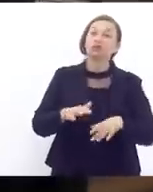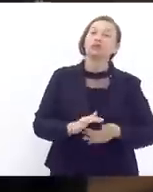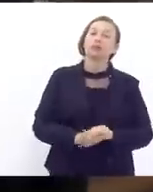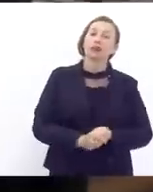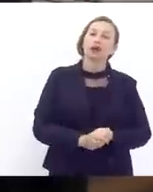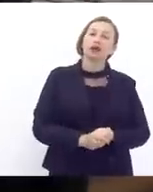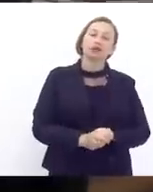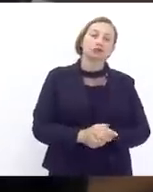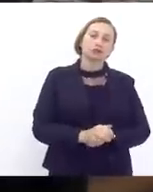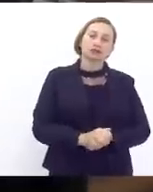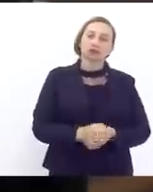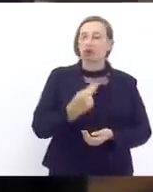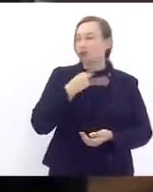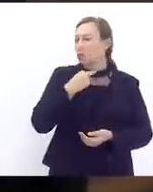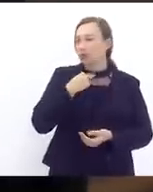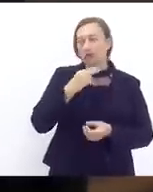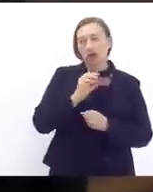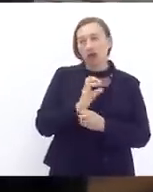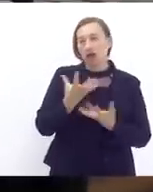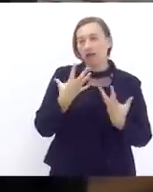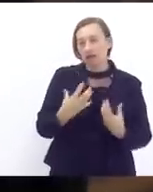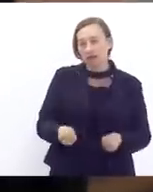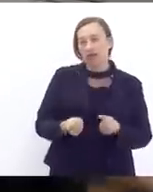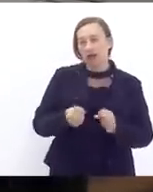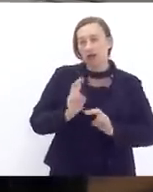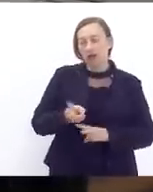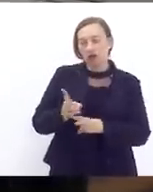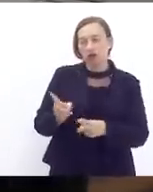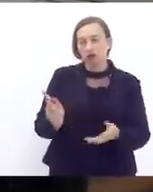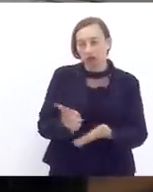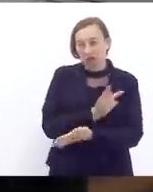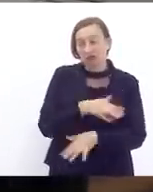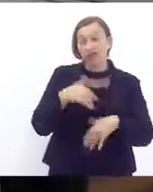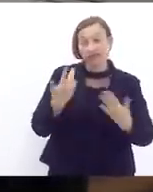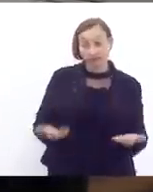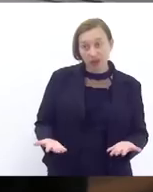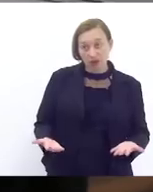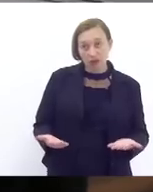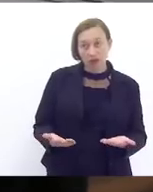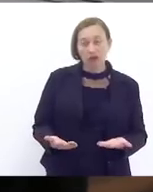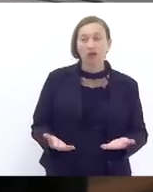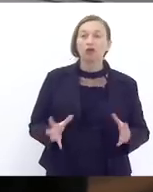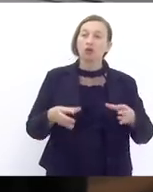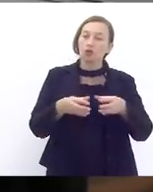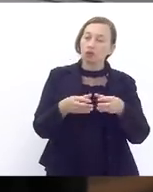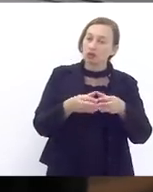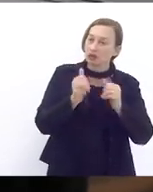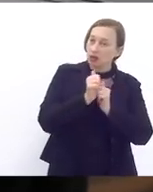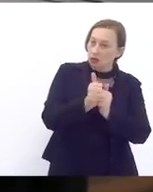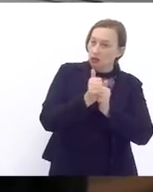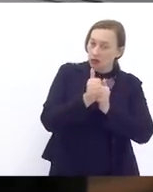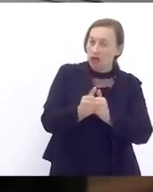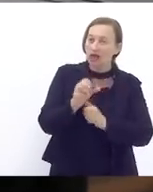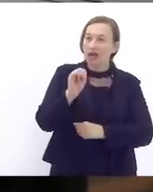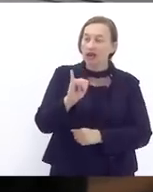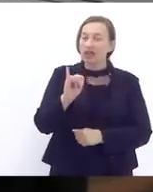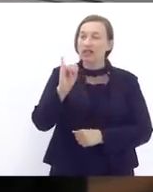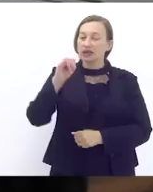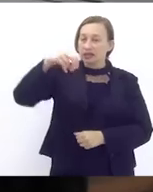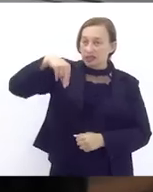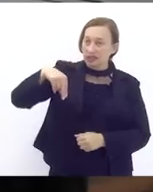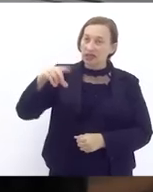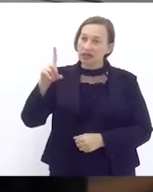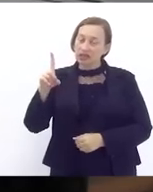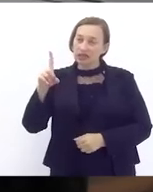a gente não pode admitir que isso continue correndo tá então seria uma comissão de acompanhamento tem um Detran aqui tem